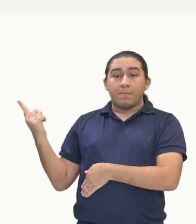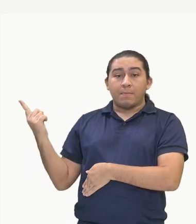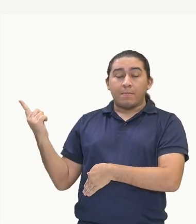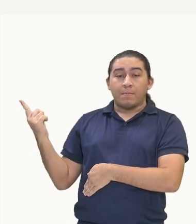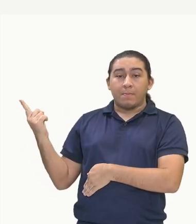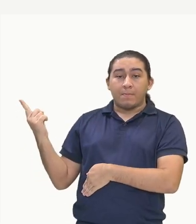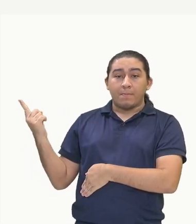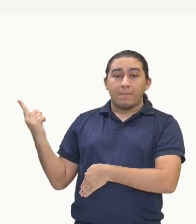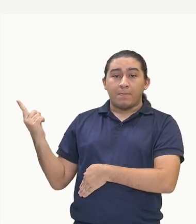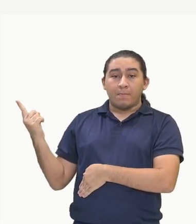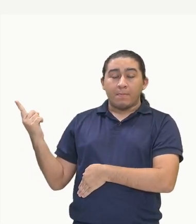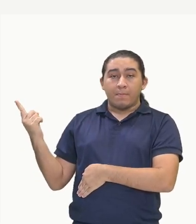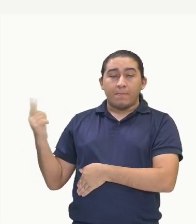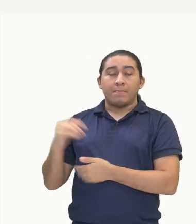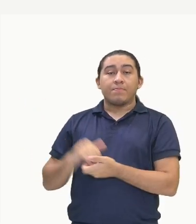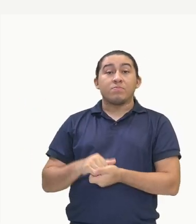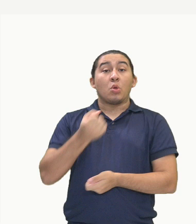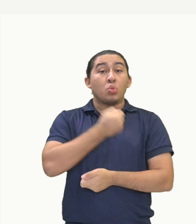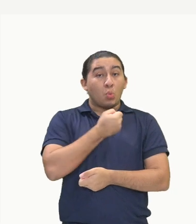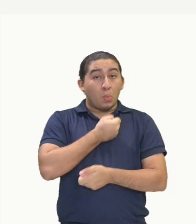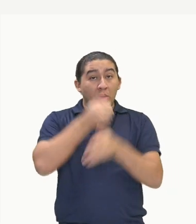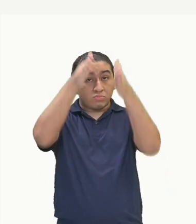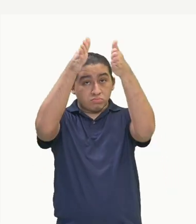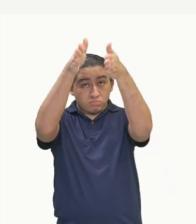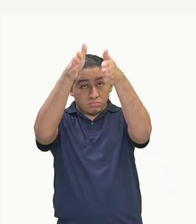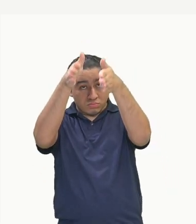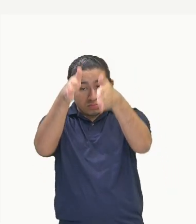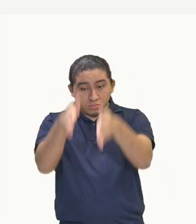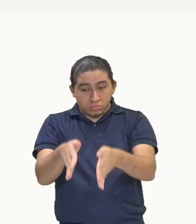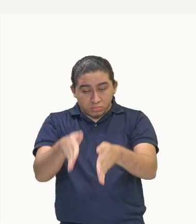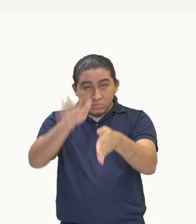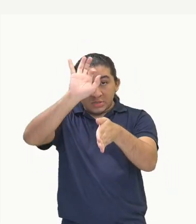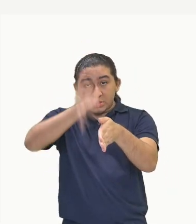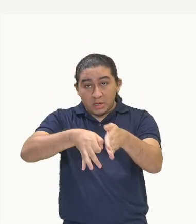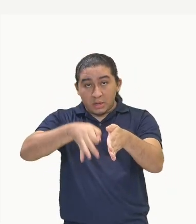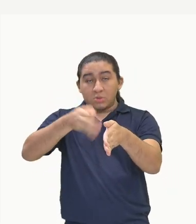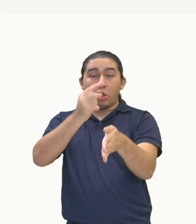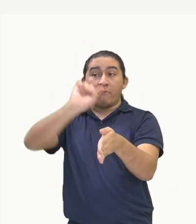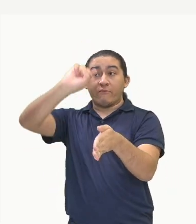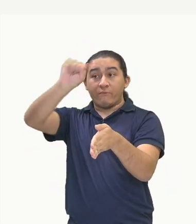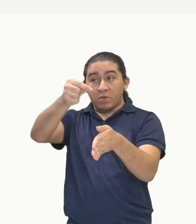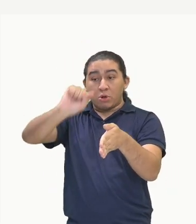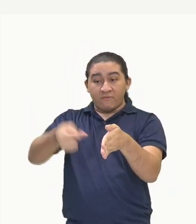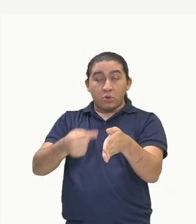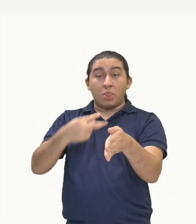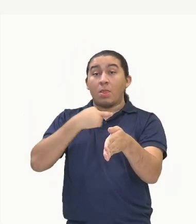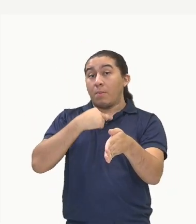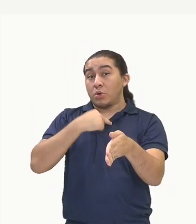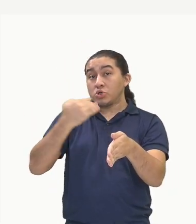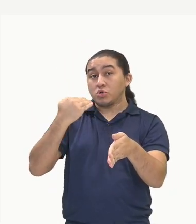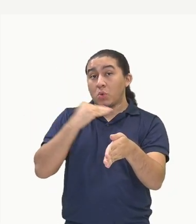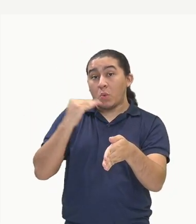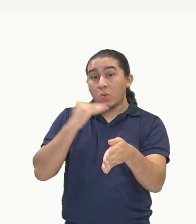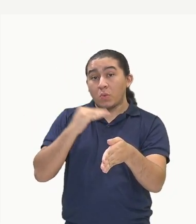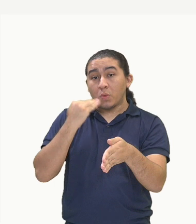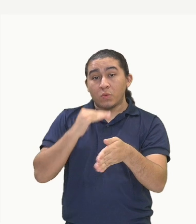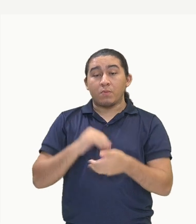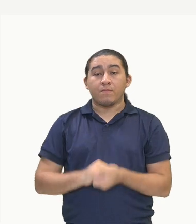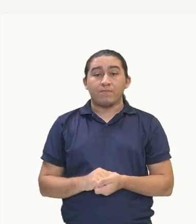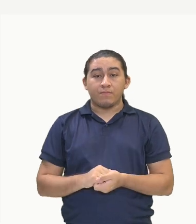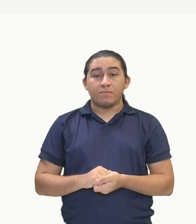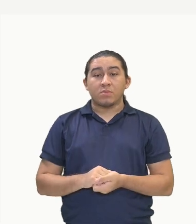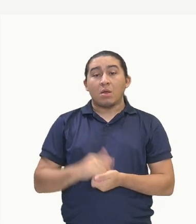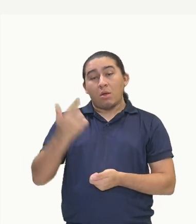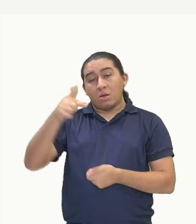tá? Parte inteira com parte inteira, parte decimal com parte decimal. E aí você faz a subtração normal, 7 menos 4, 5